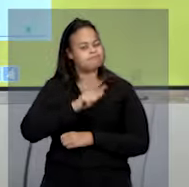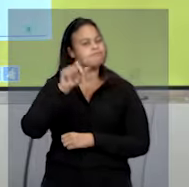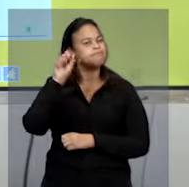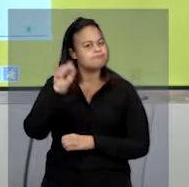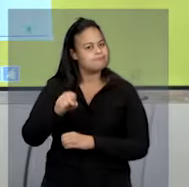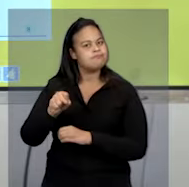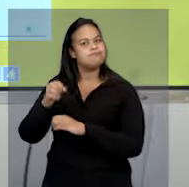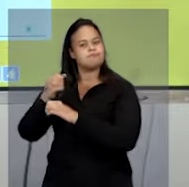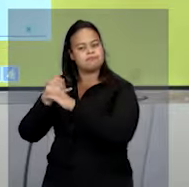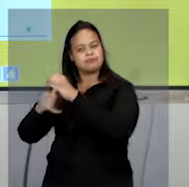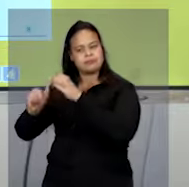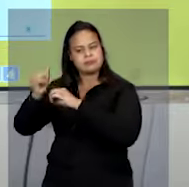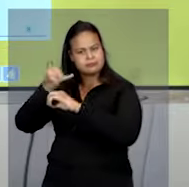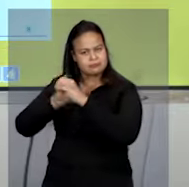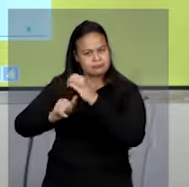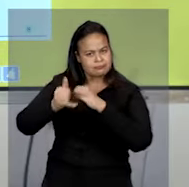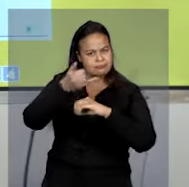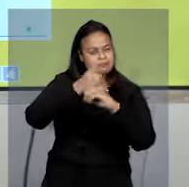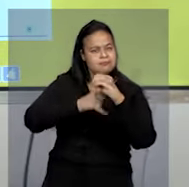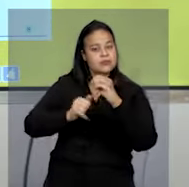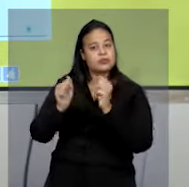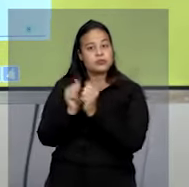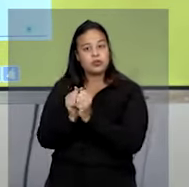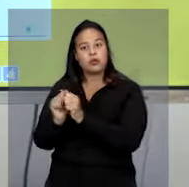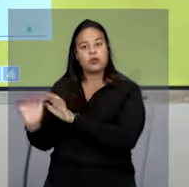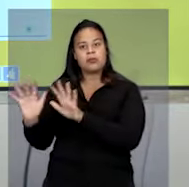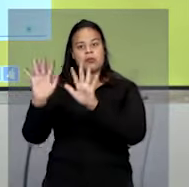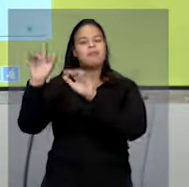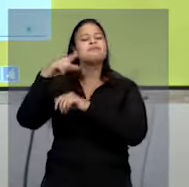de ter reação química envolvendo gases nobres.